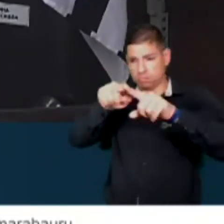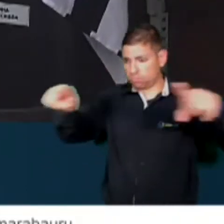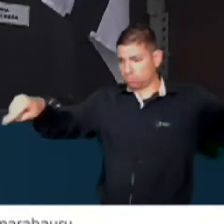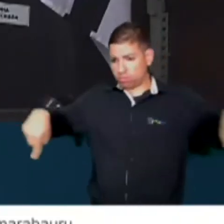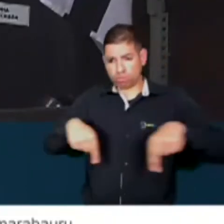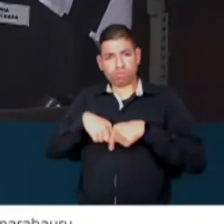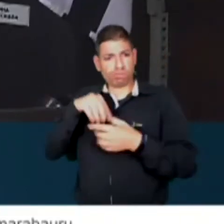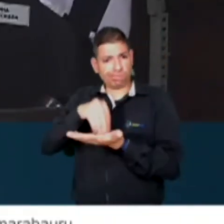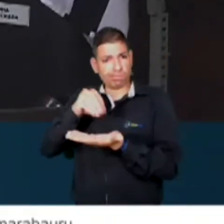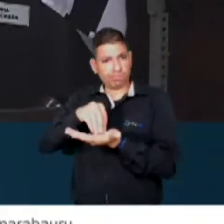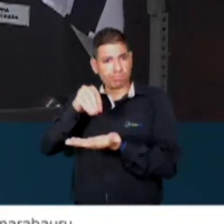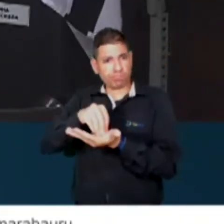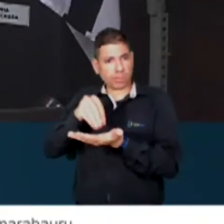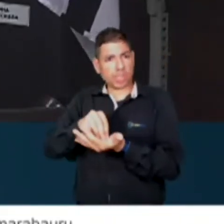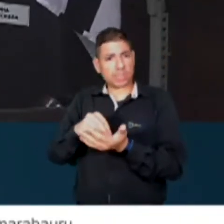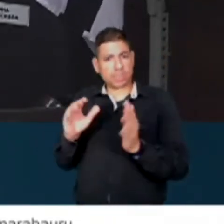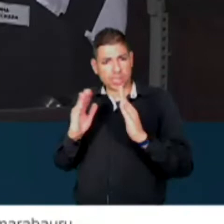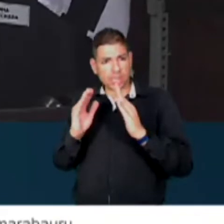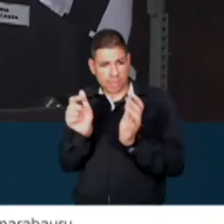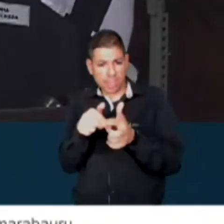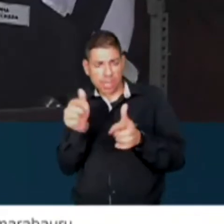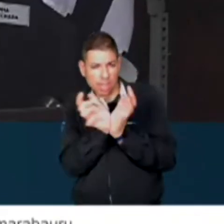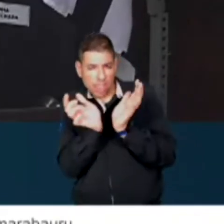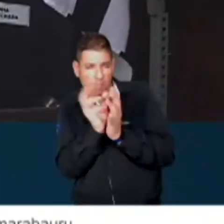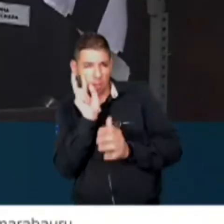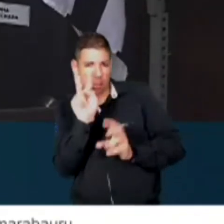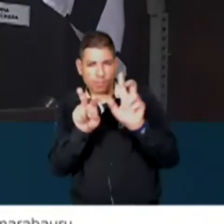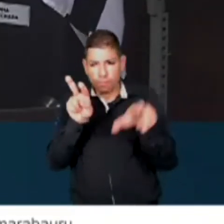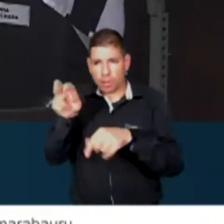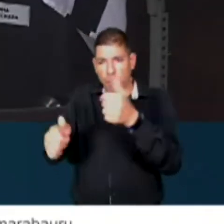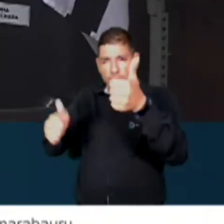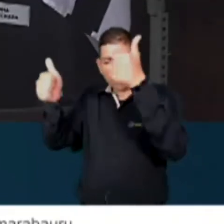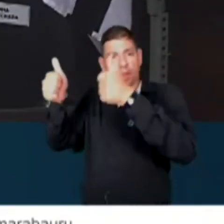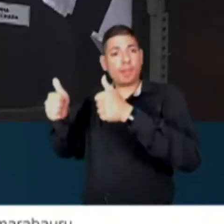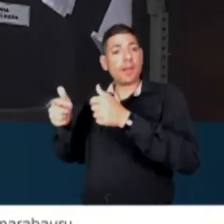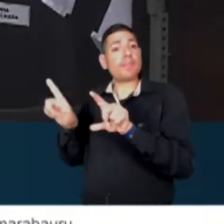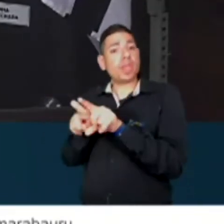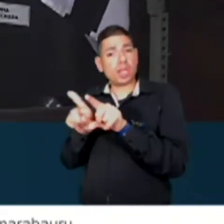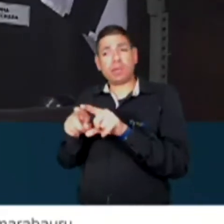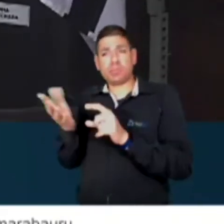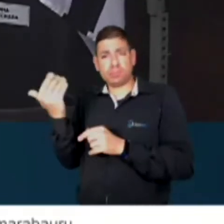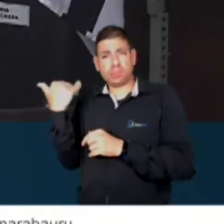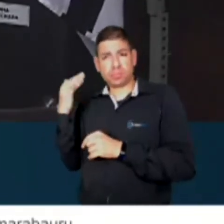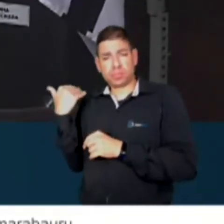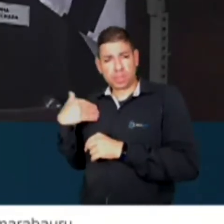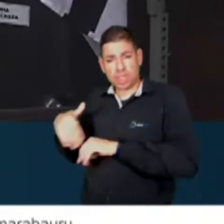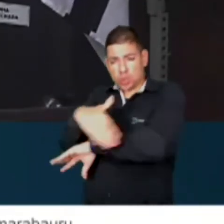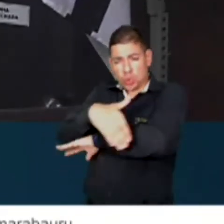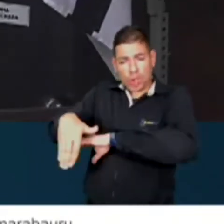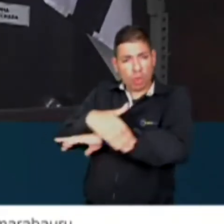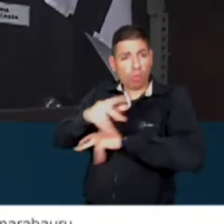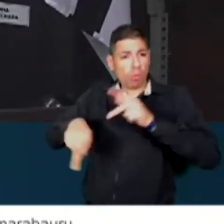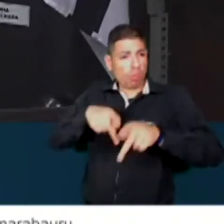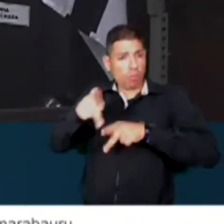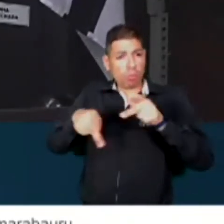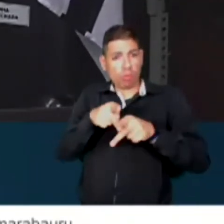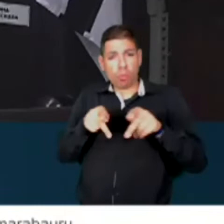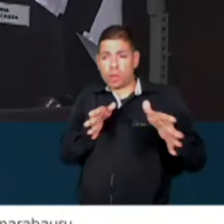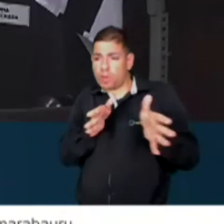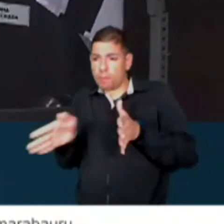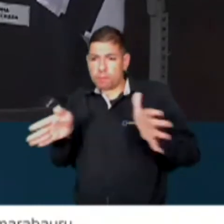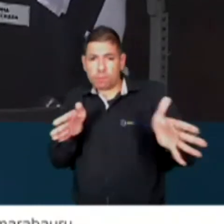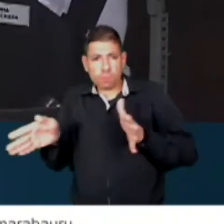realmente levantar, o senhor vai ver. Nós tínhamos uma via pública que dá acesso ao tão sonhado